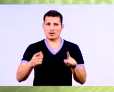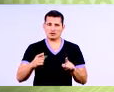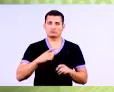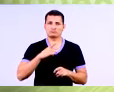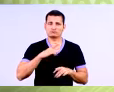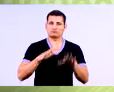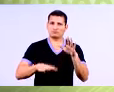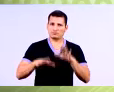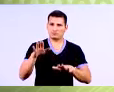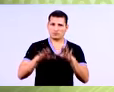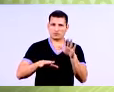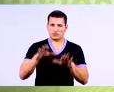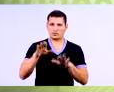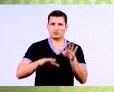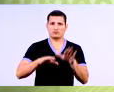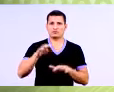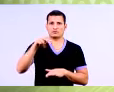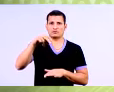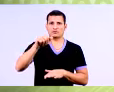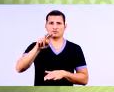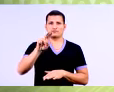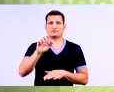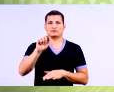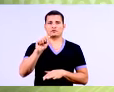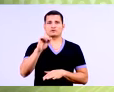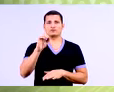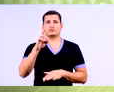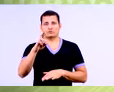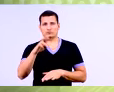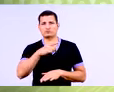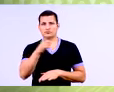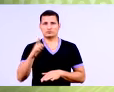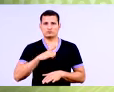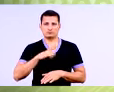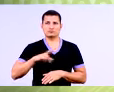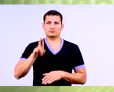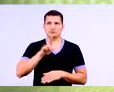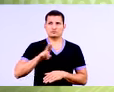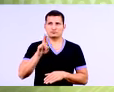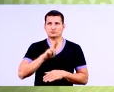com o browser, o navegador que vocês estiverem utilizando.